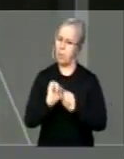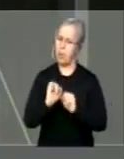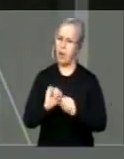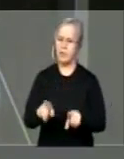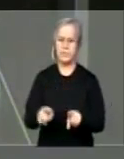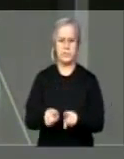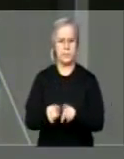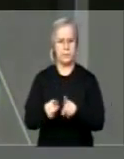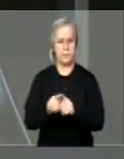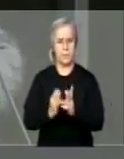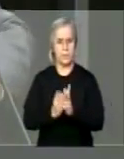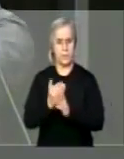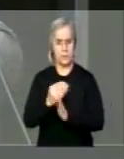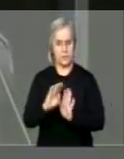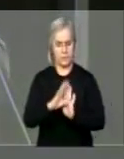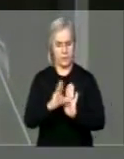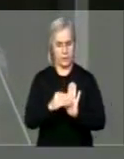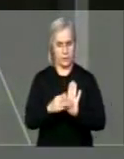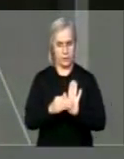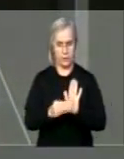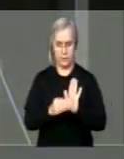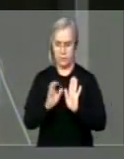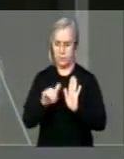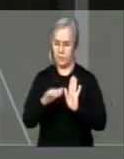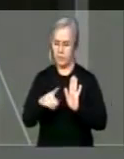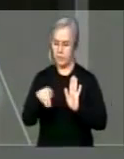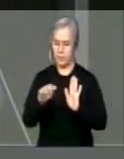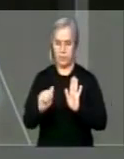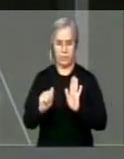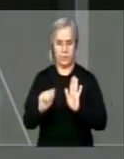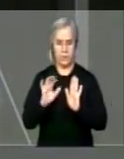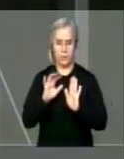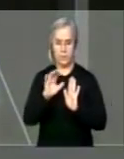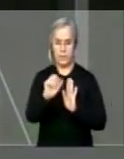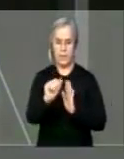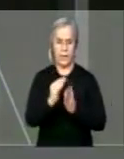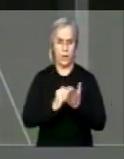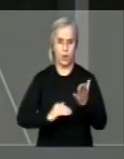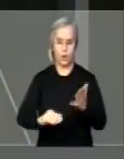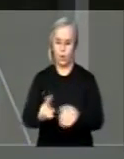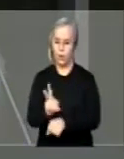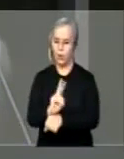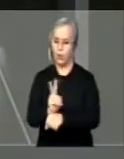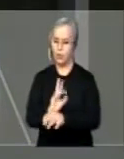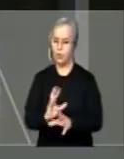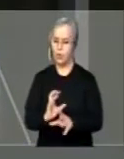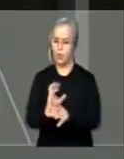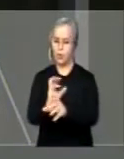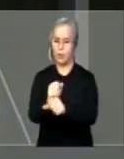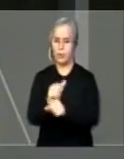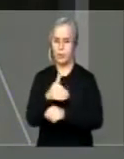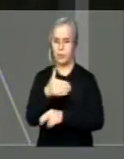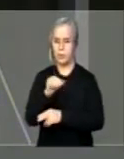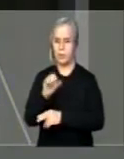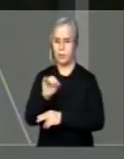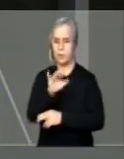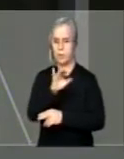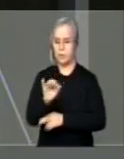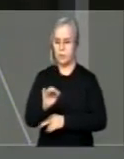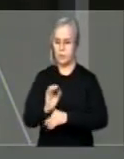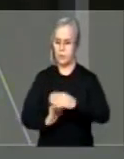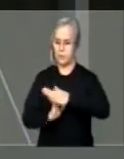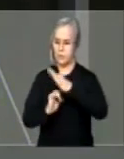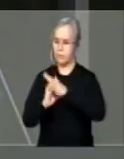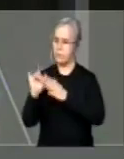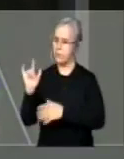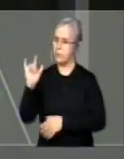inclusive, através de emenda, de entregar totalmente o controle acionário de 100% das